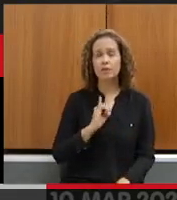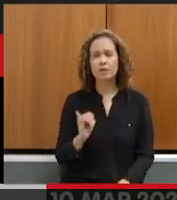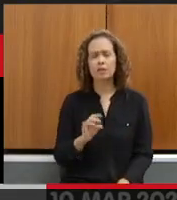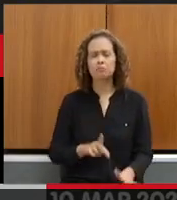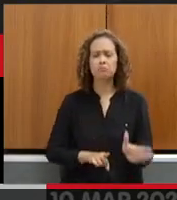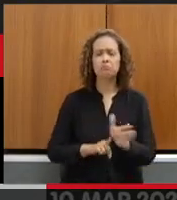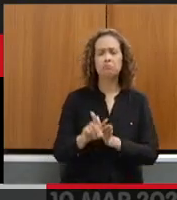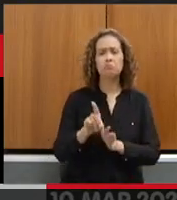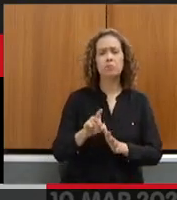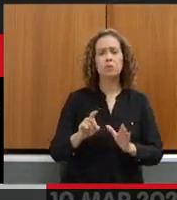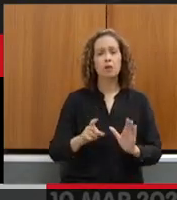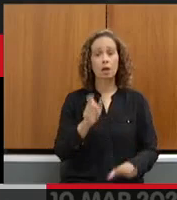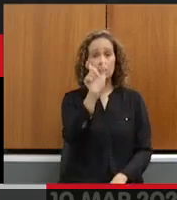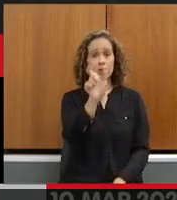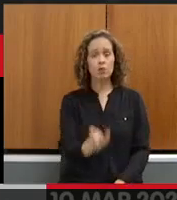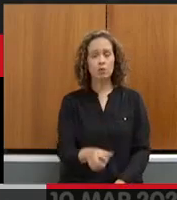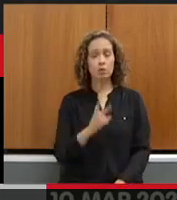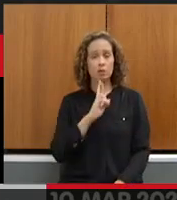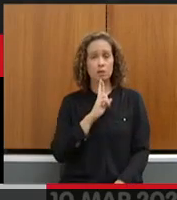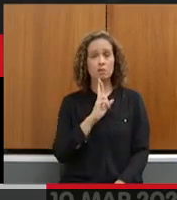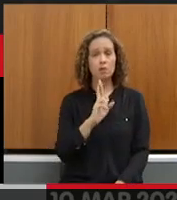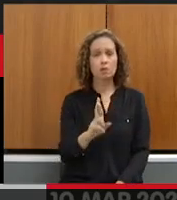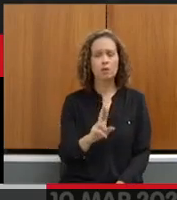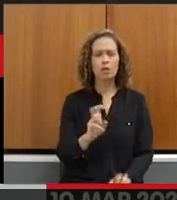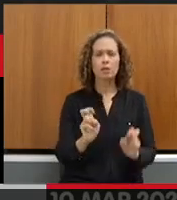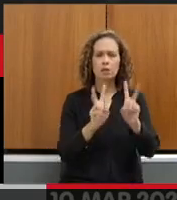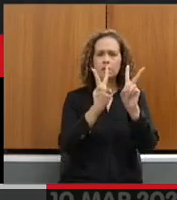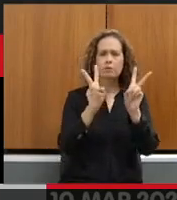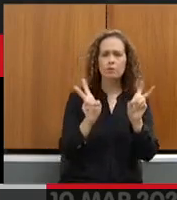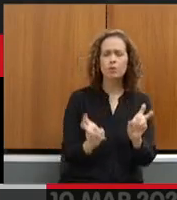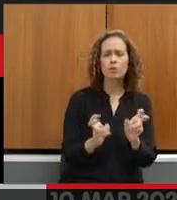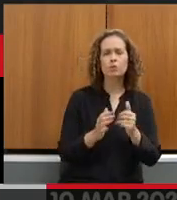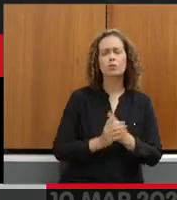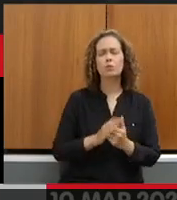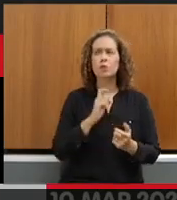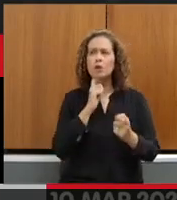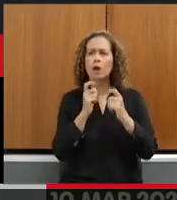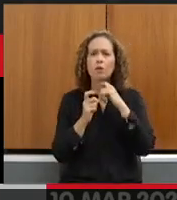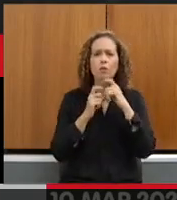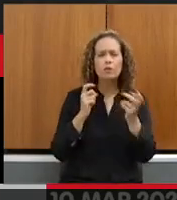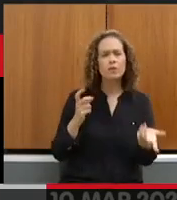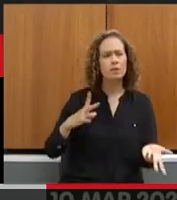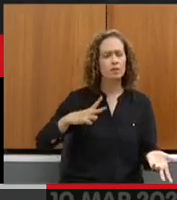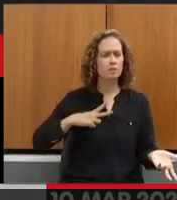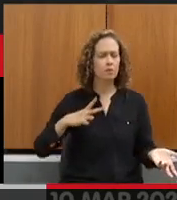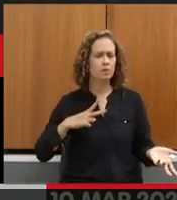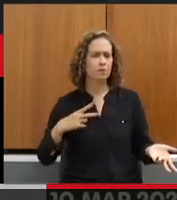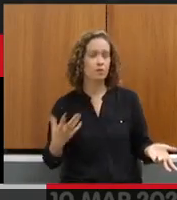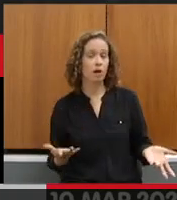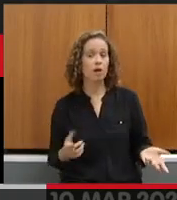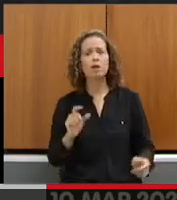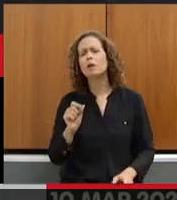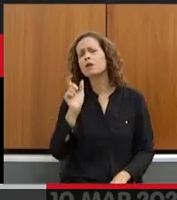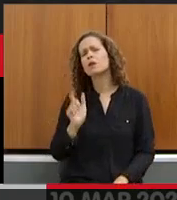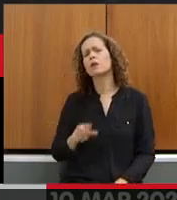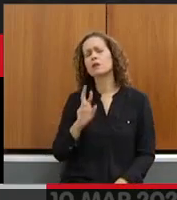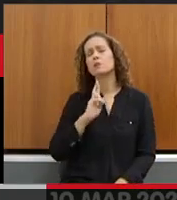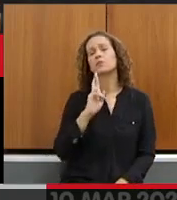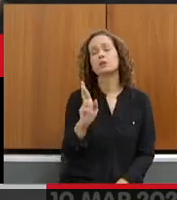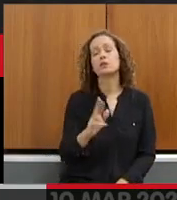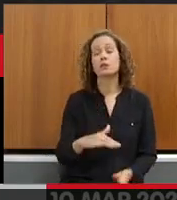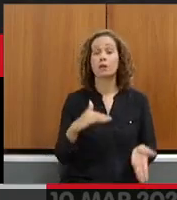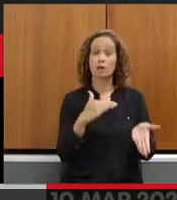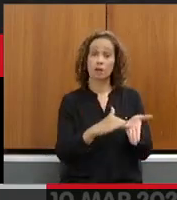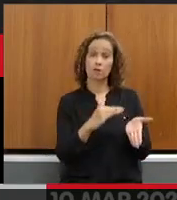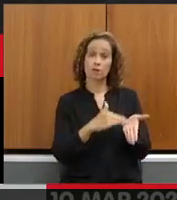responder é sobre as suas questões de dúvidas pessoais quem tá respondendo ali não é o